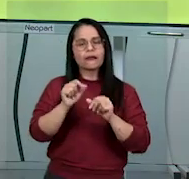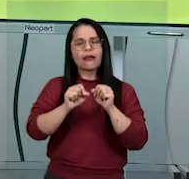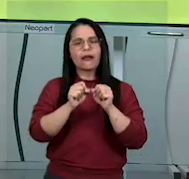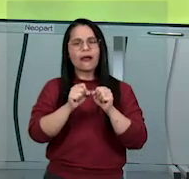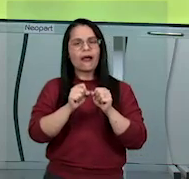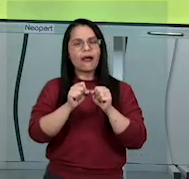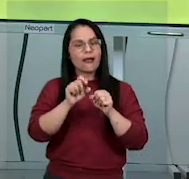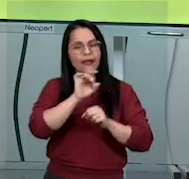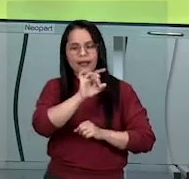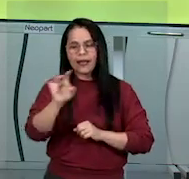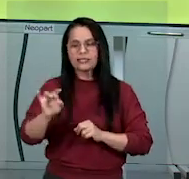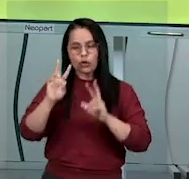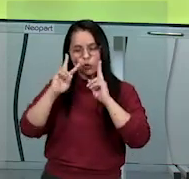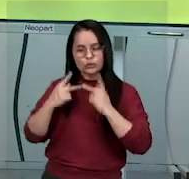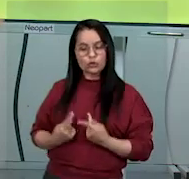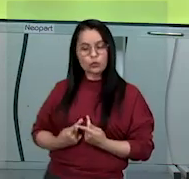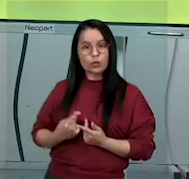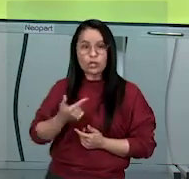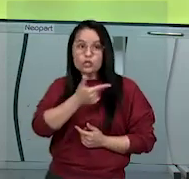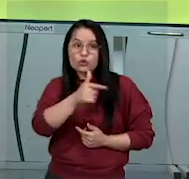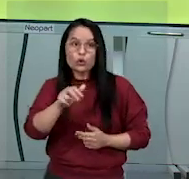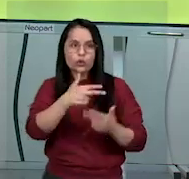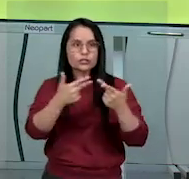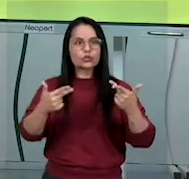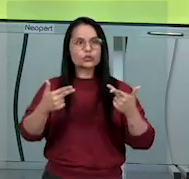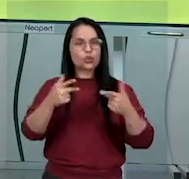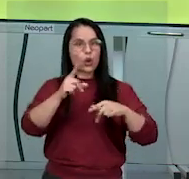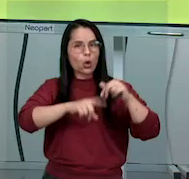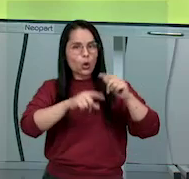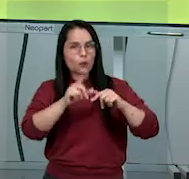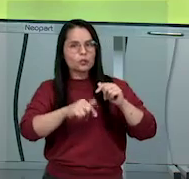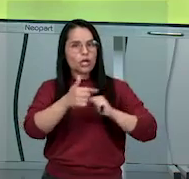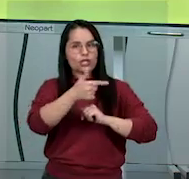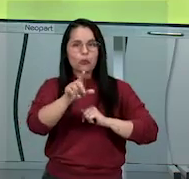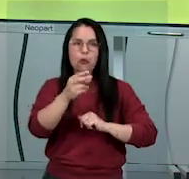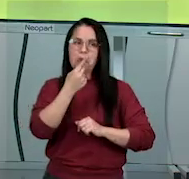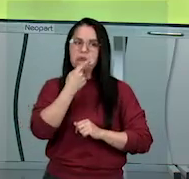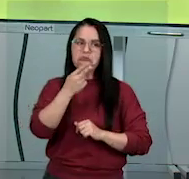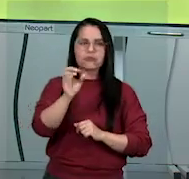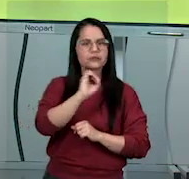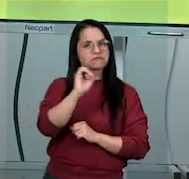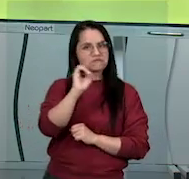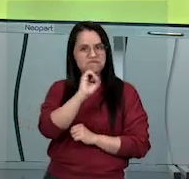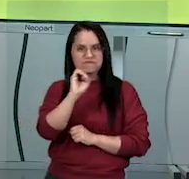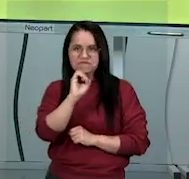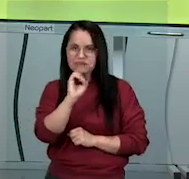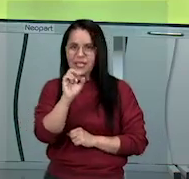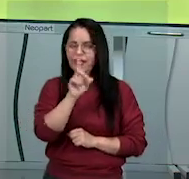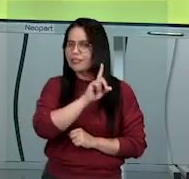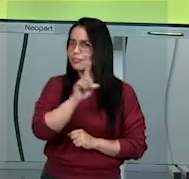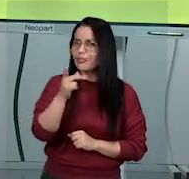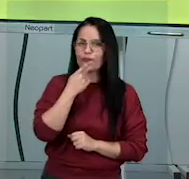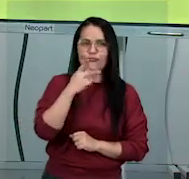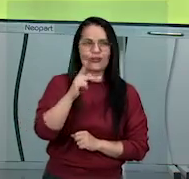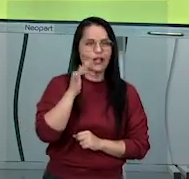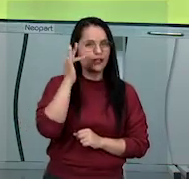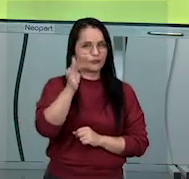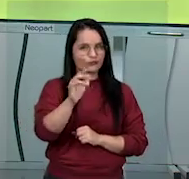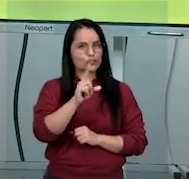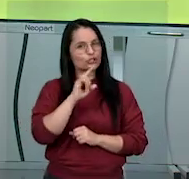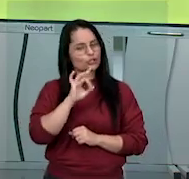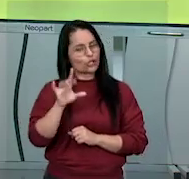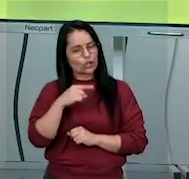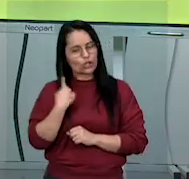gente como ser humano. Porque as outras coisas que existiam não falam, não falavam e nem falarão. Serão só nós